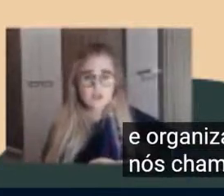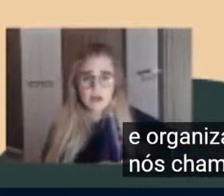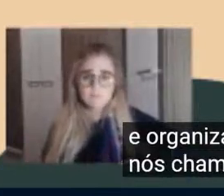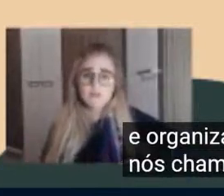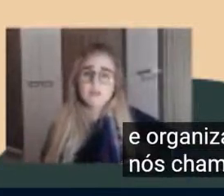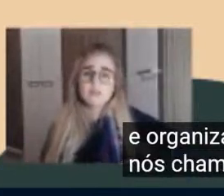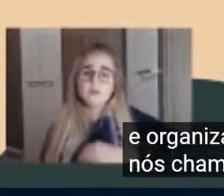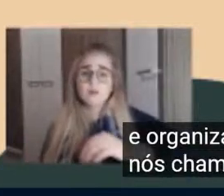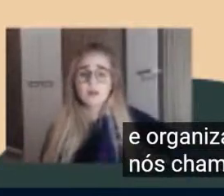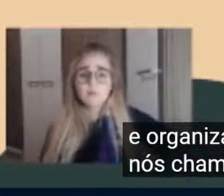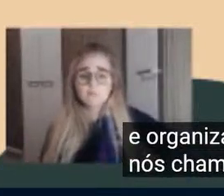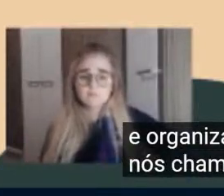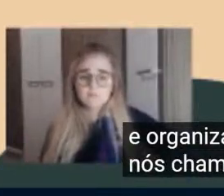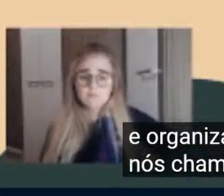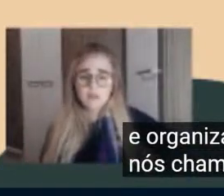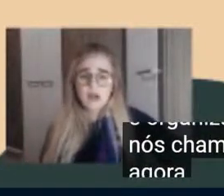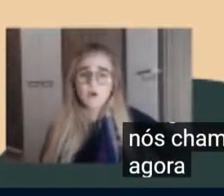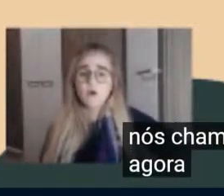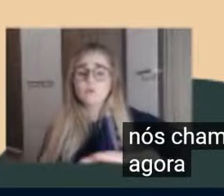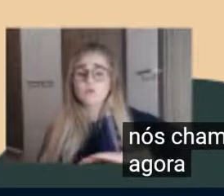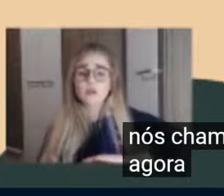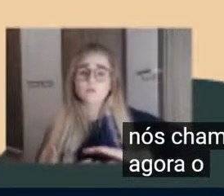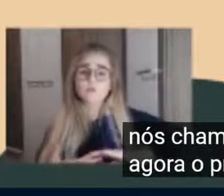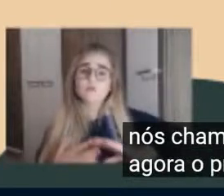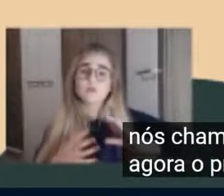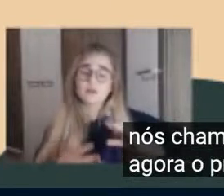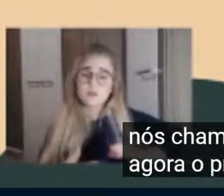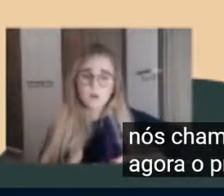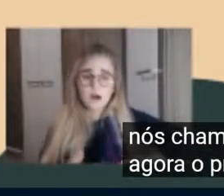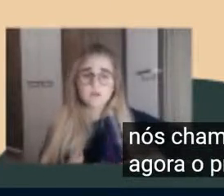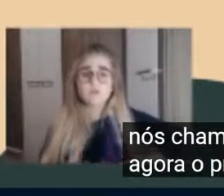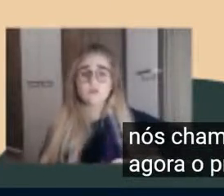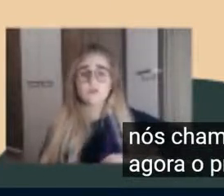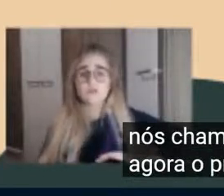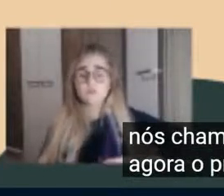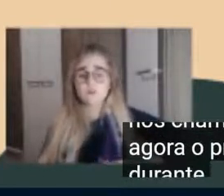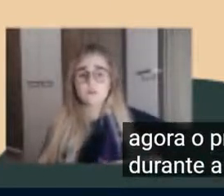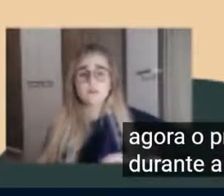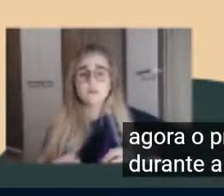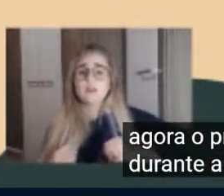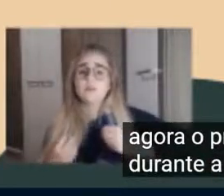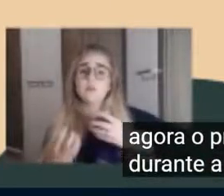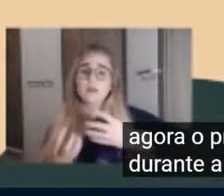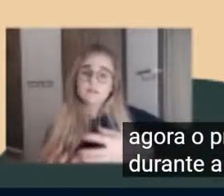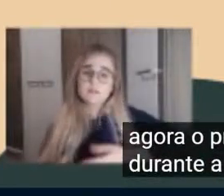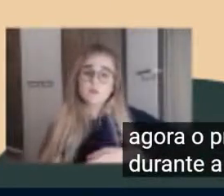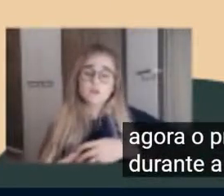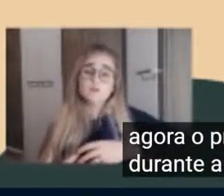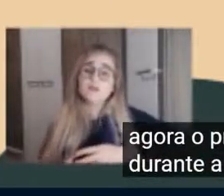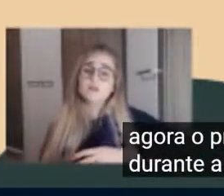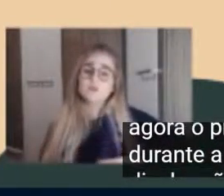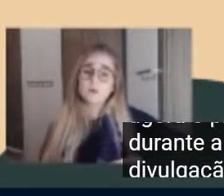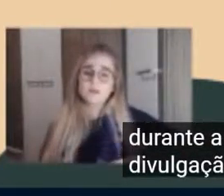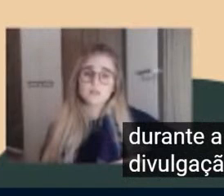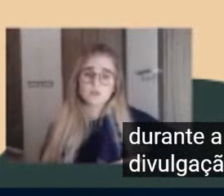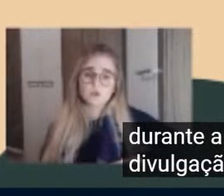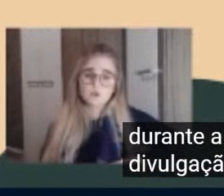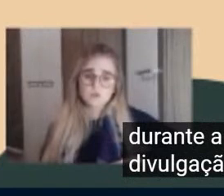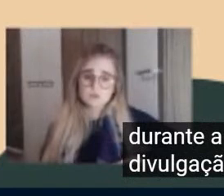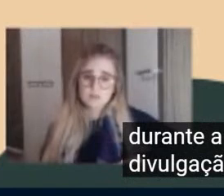de 7A. Então, até agora, o projeto possui 3 passos durante a semana, que é a publicação e a divulgação